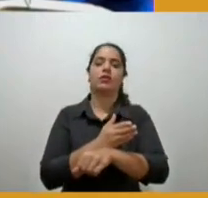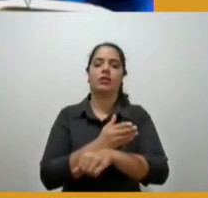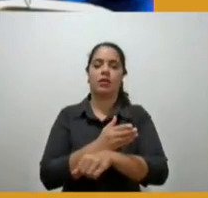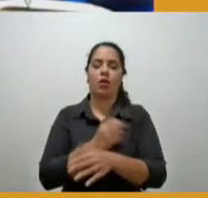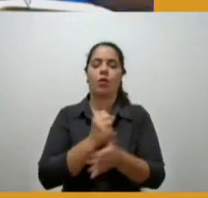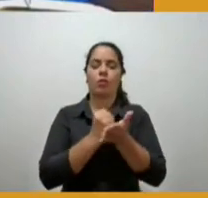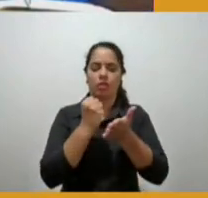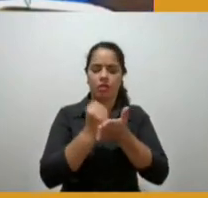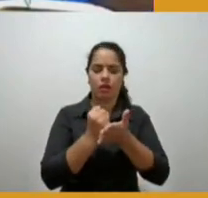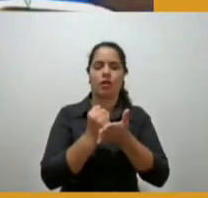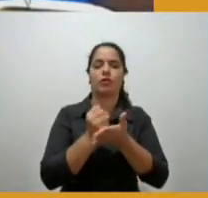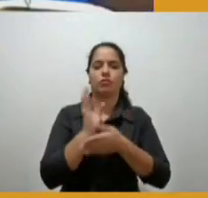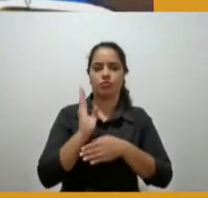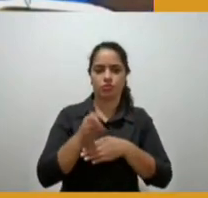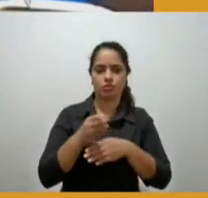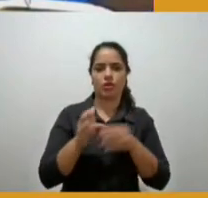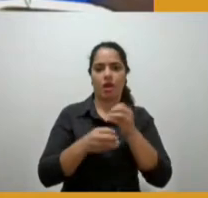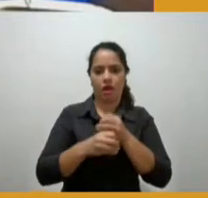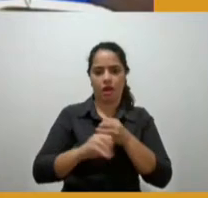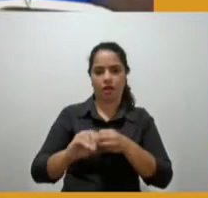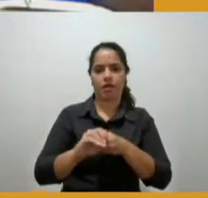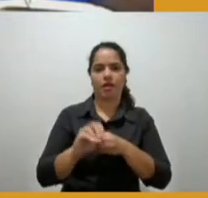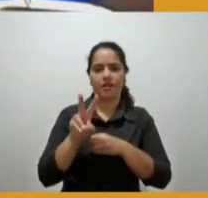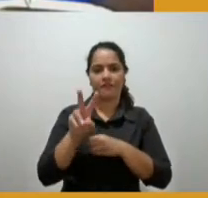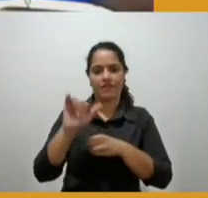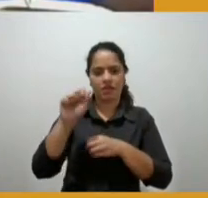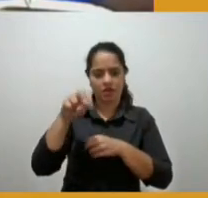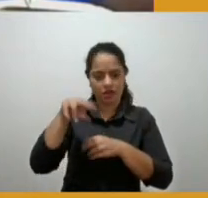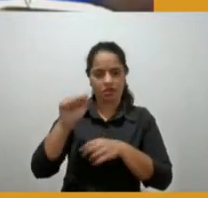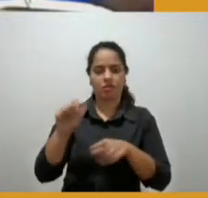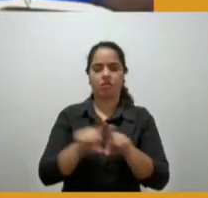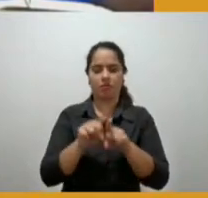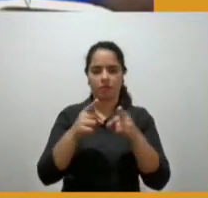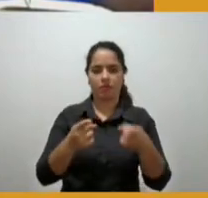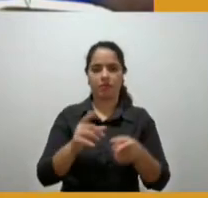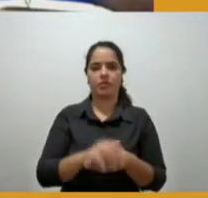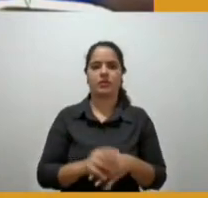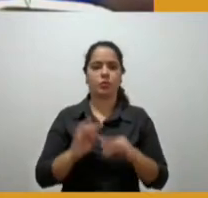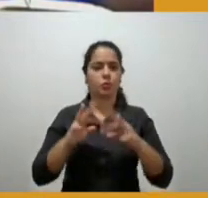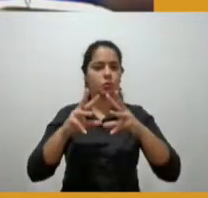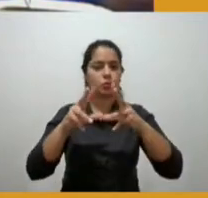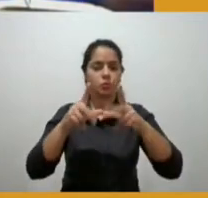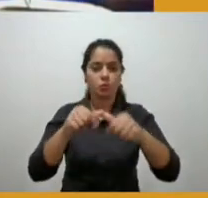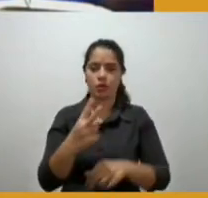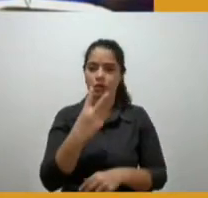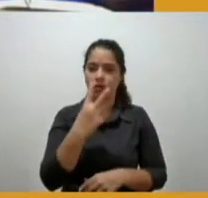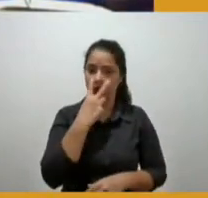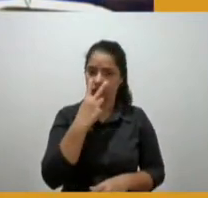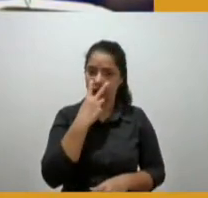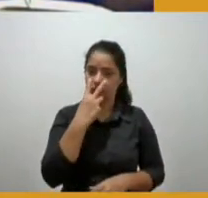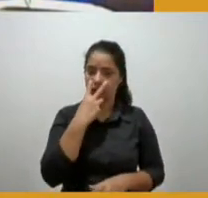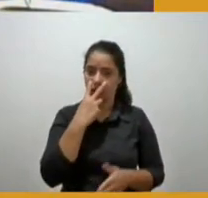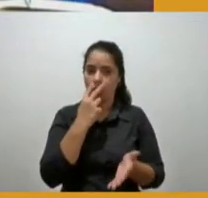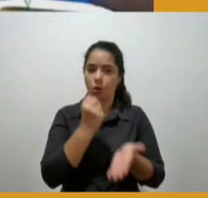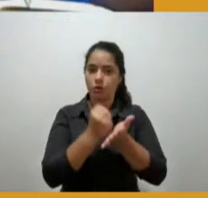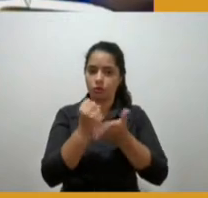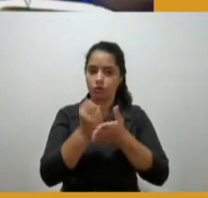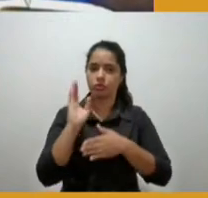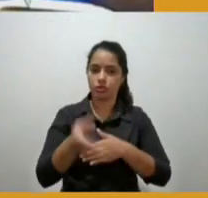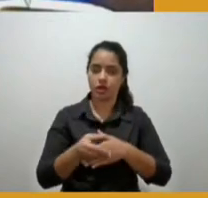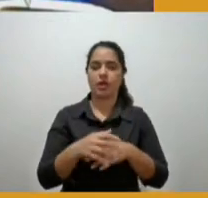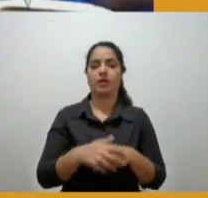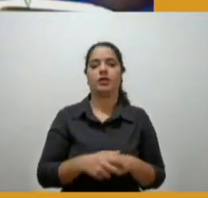contratado. Então, assim, a região metropolitana, todo o saneamento já contratado, seja com recursos próprios, seja com as PPPs.